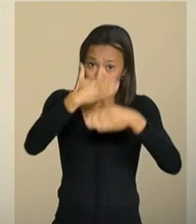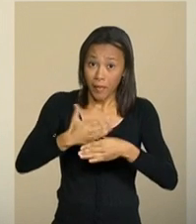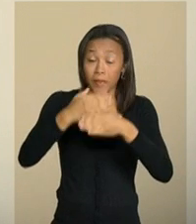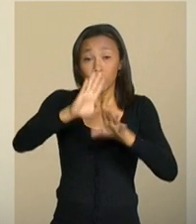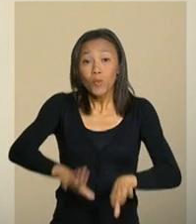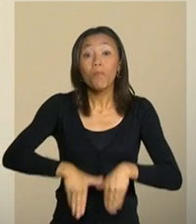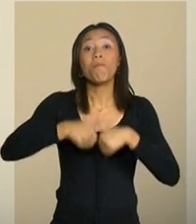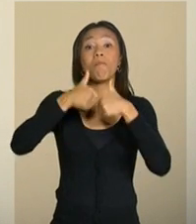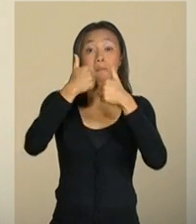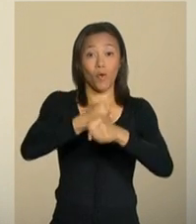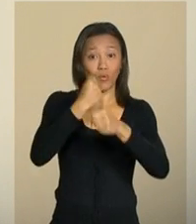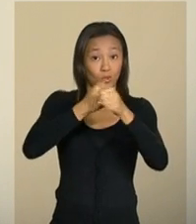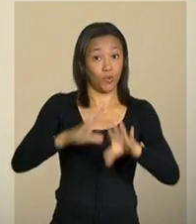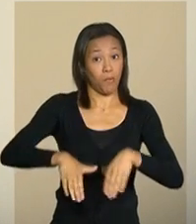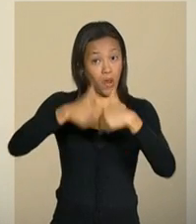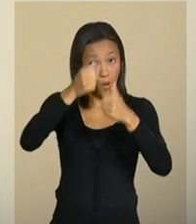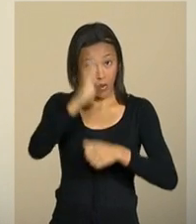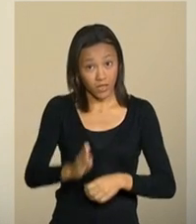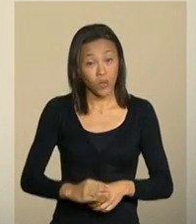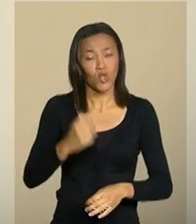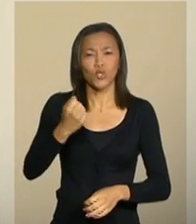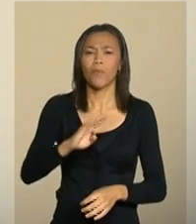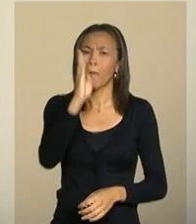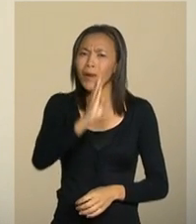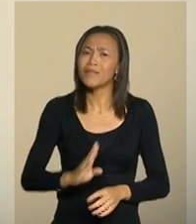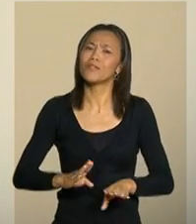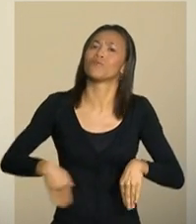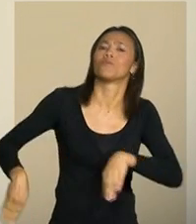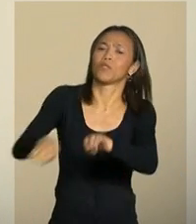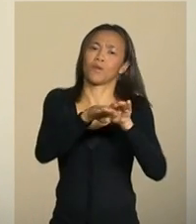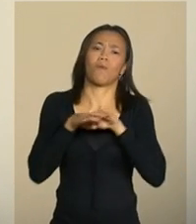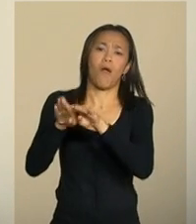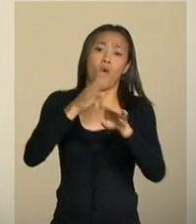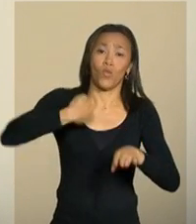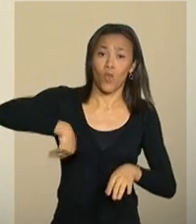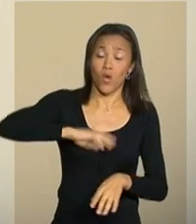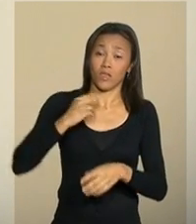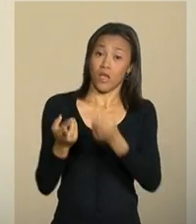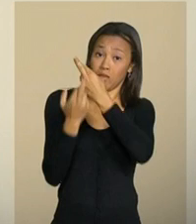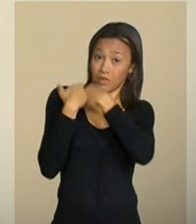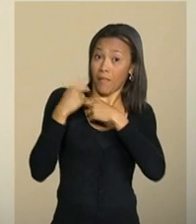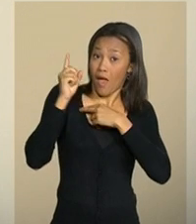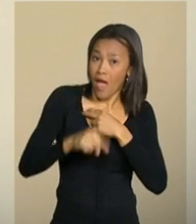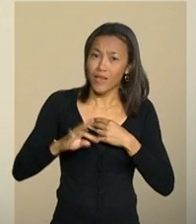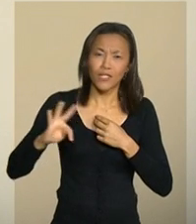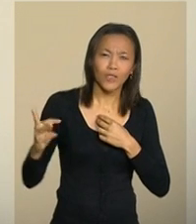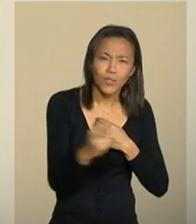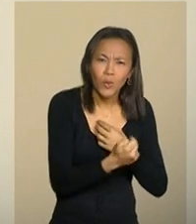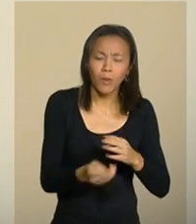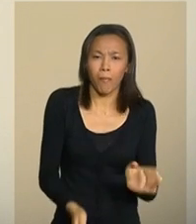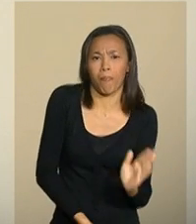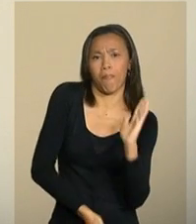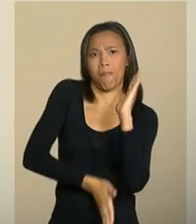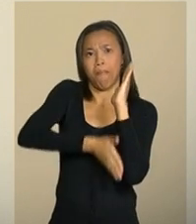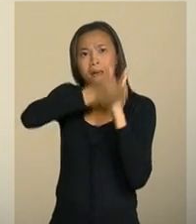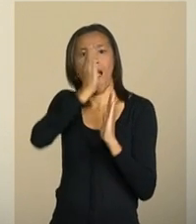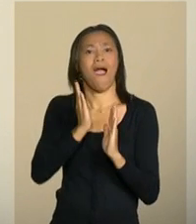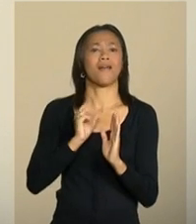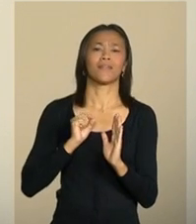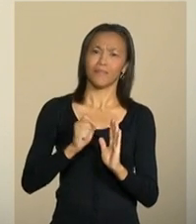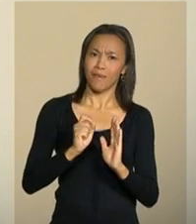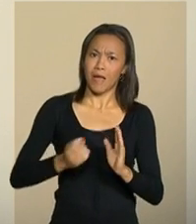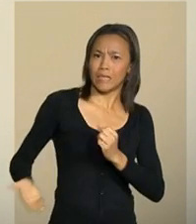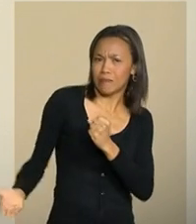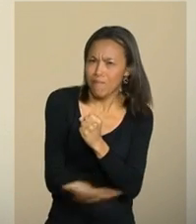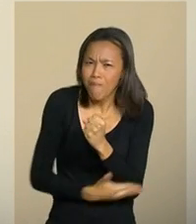um Brasil melhor de um Brasil mais justo Nossa tarefa Luciano é levantar todas as paredes para construir as